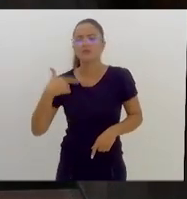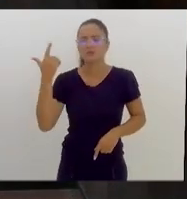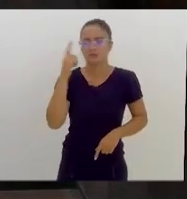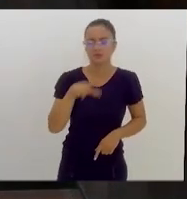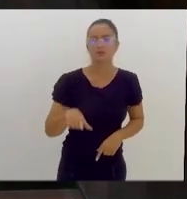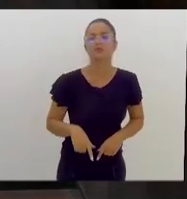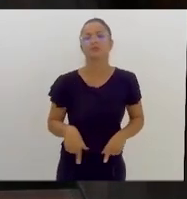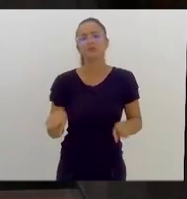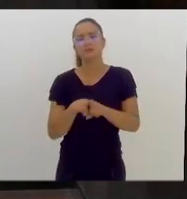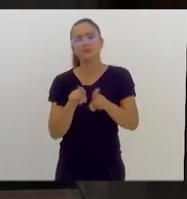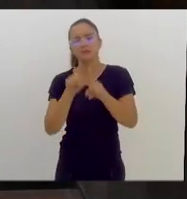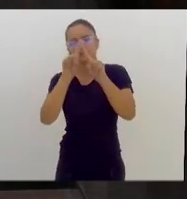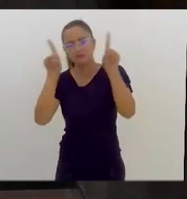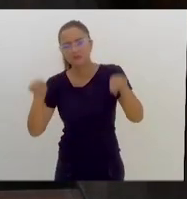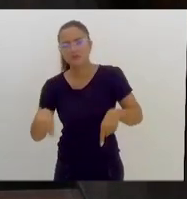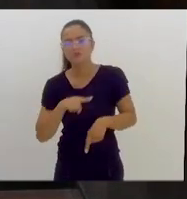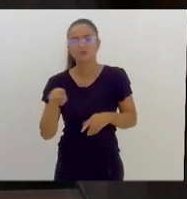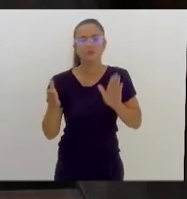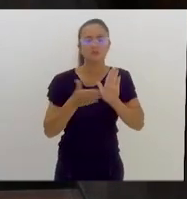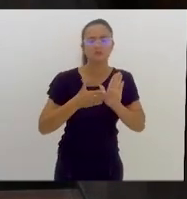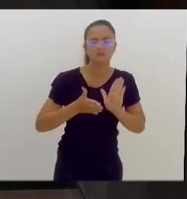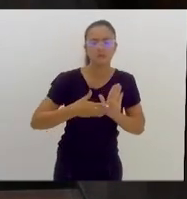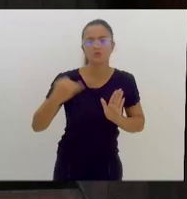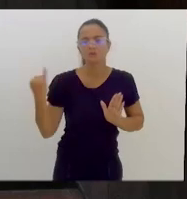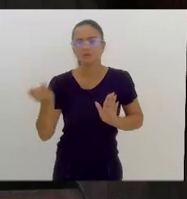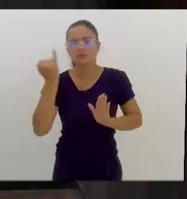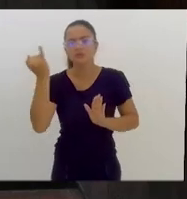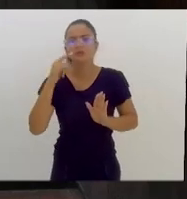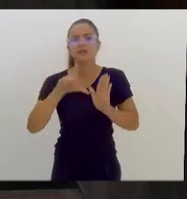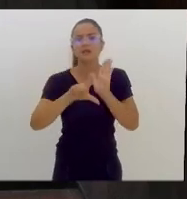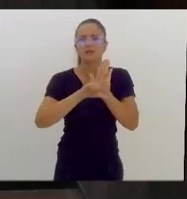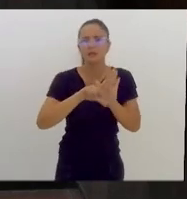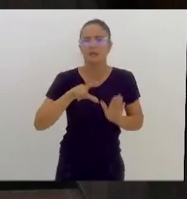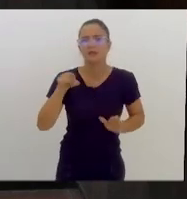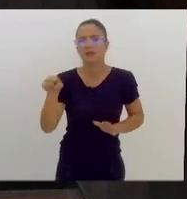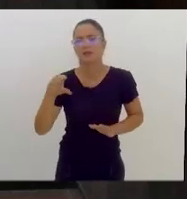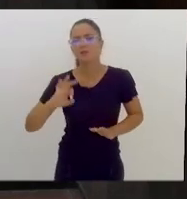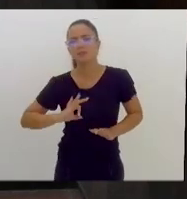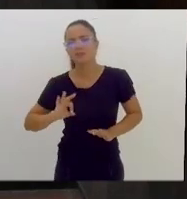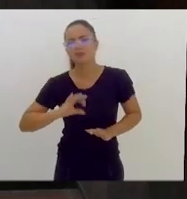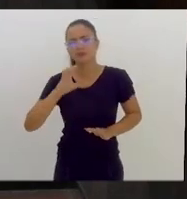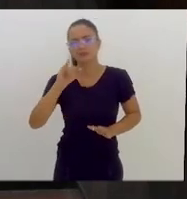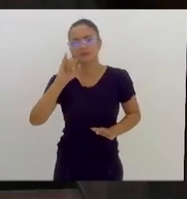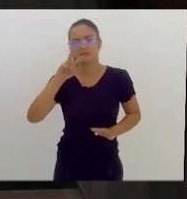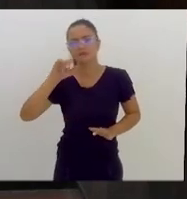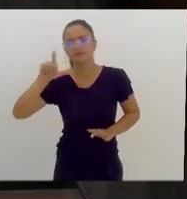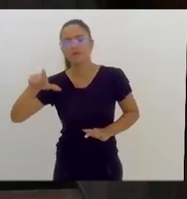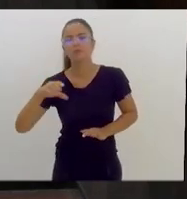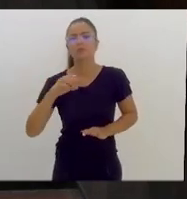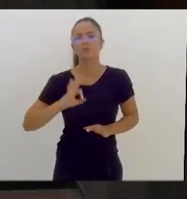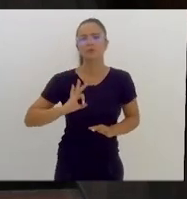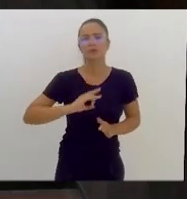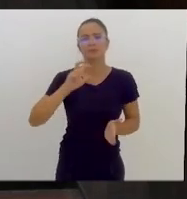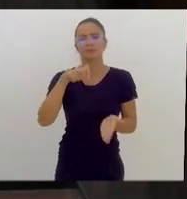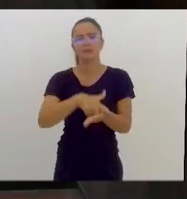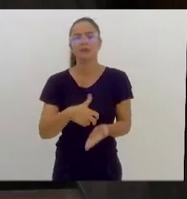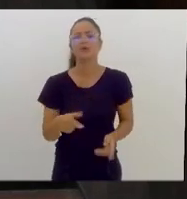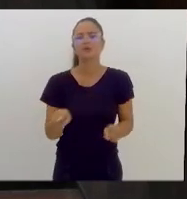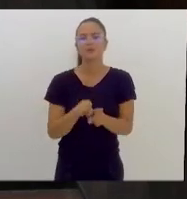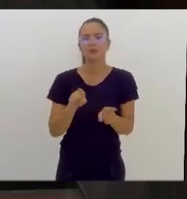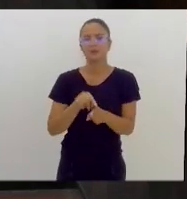servidores, tanto discutiu pautas relevantes como a Lei Orgânica da Polícia Civil, da Polícia Penal, a Lei de Proteção Social ao Servidor